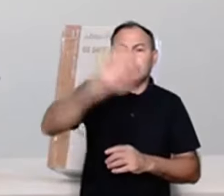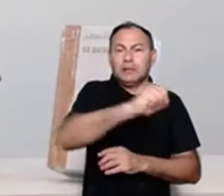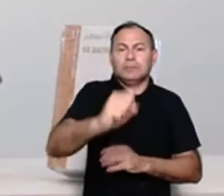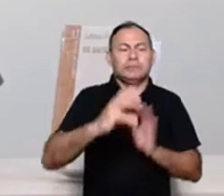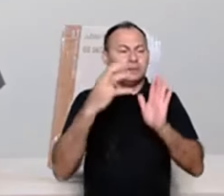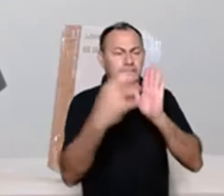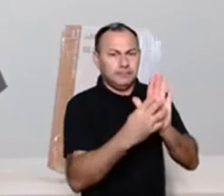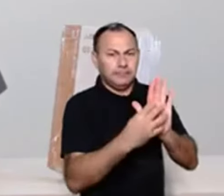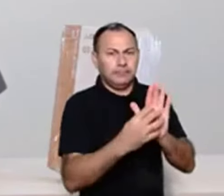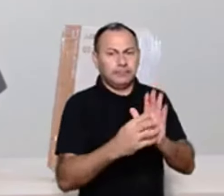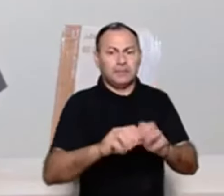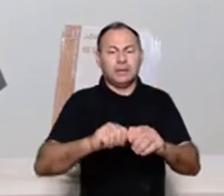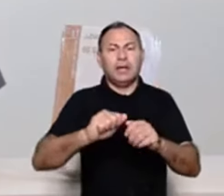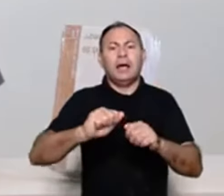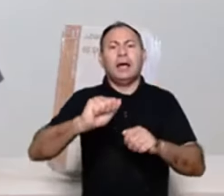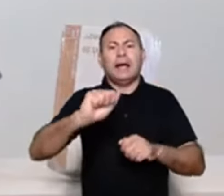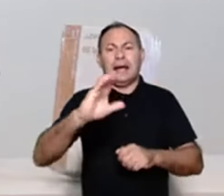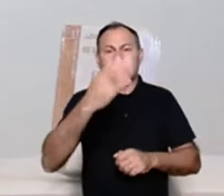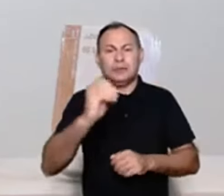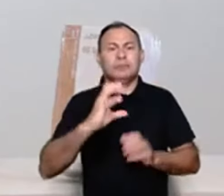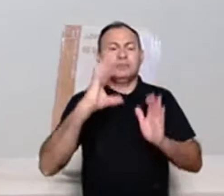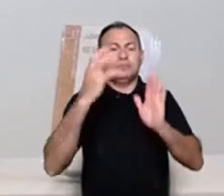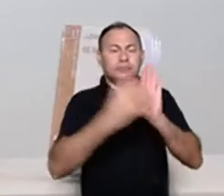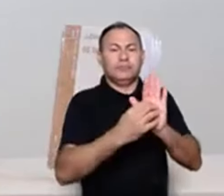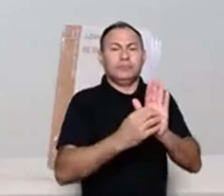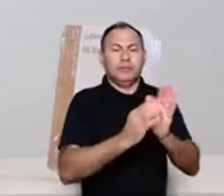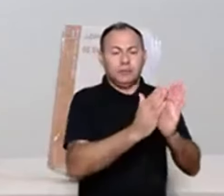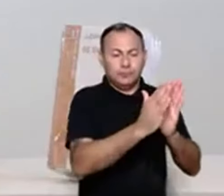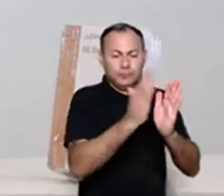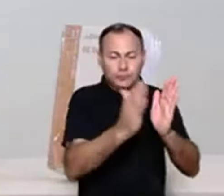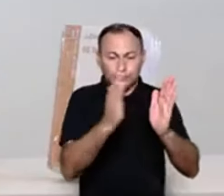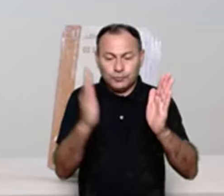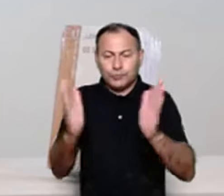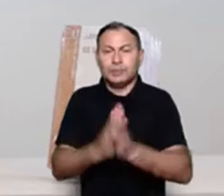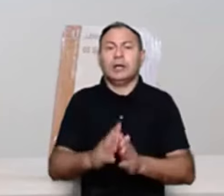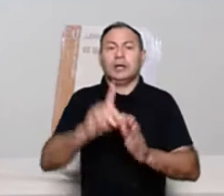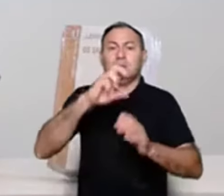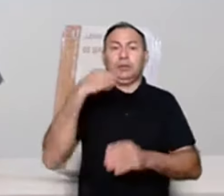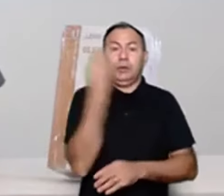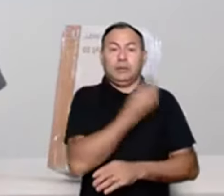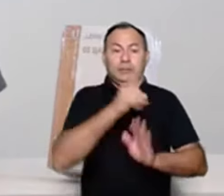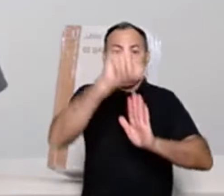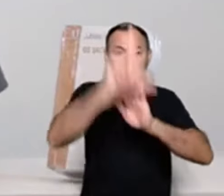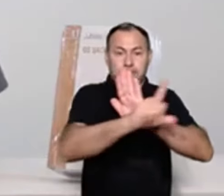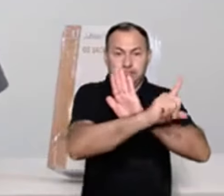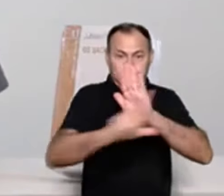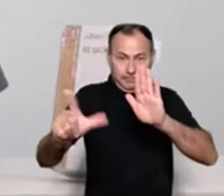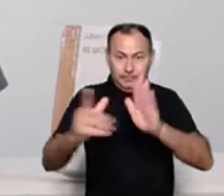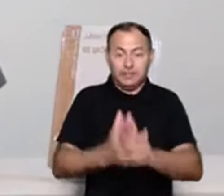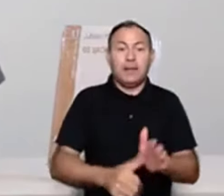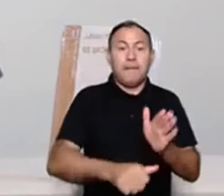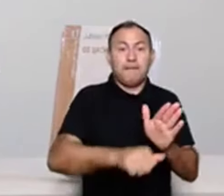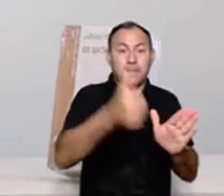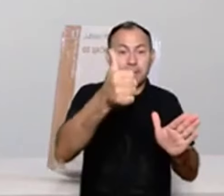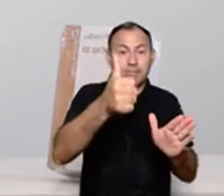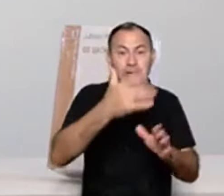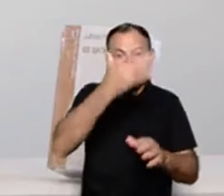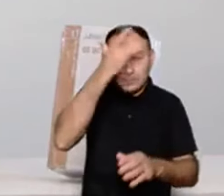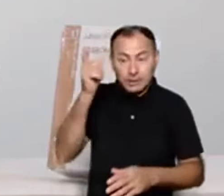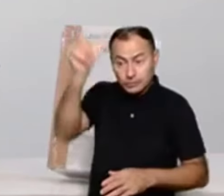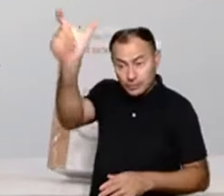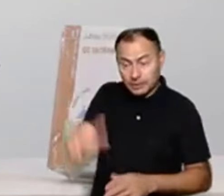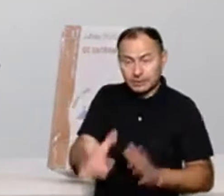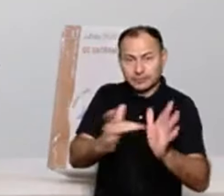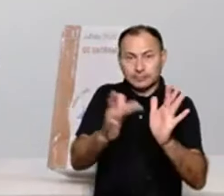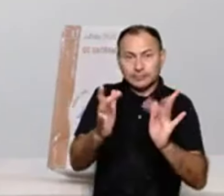simbólica, a da ação simbólica ritual presente nas nossas liturgias. Na questão primeira, da pessoa